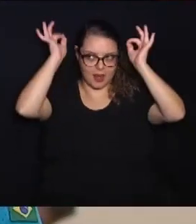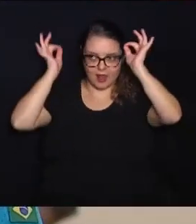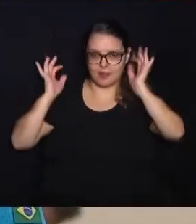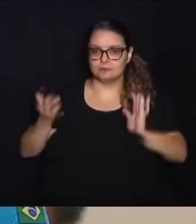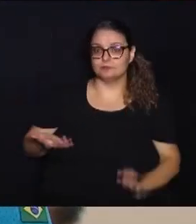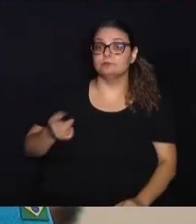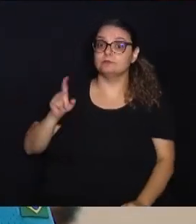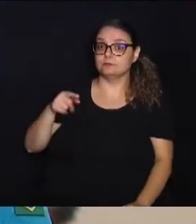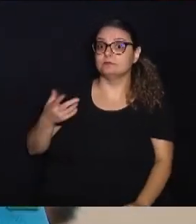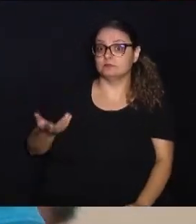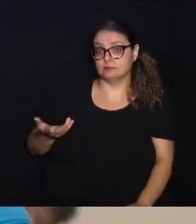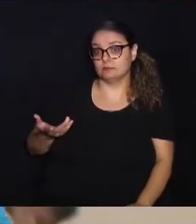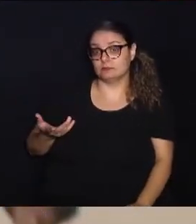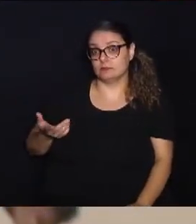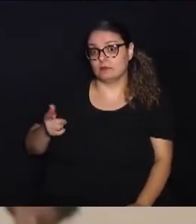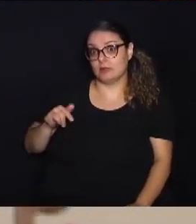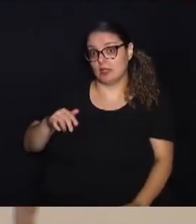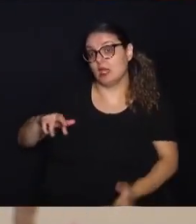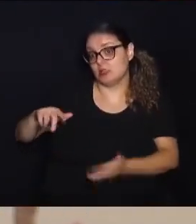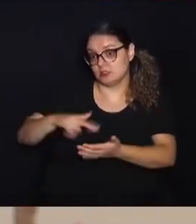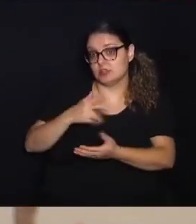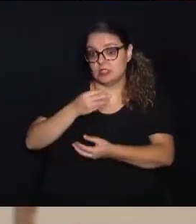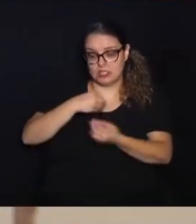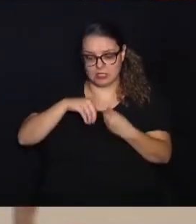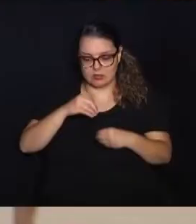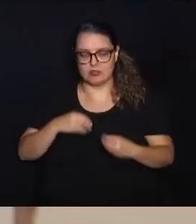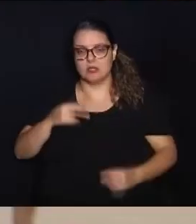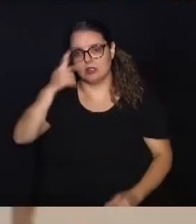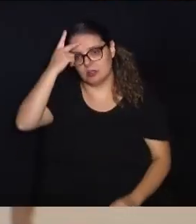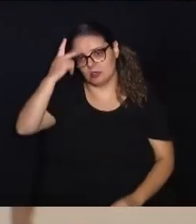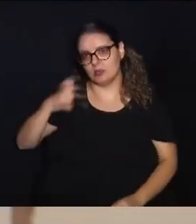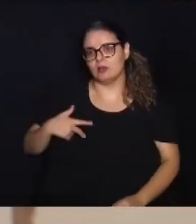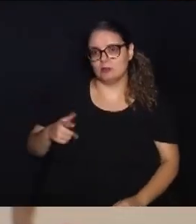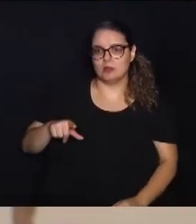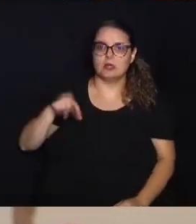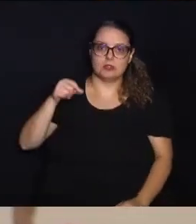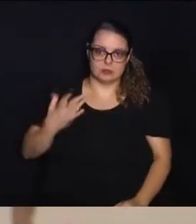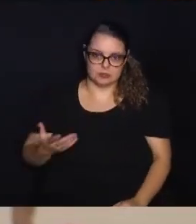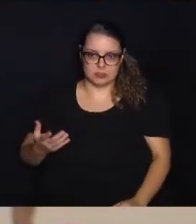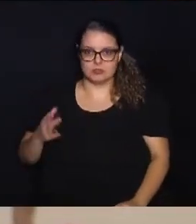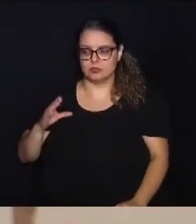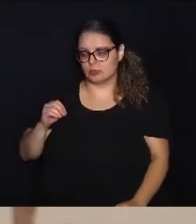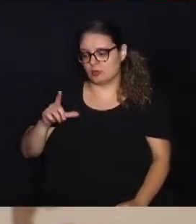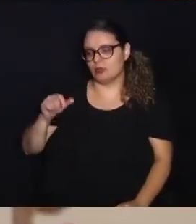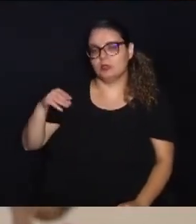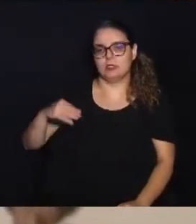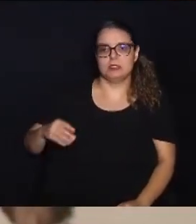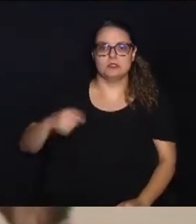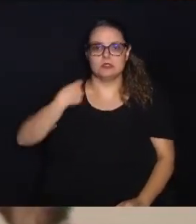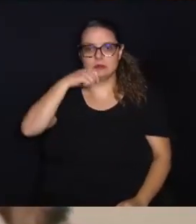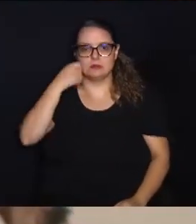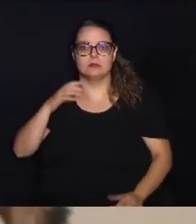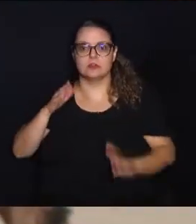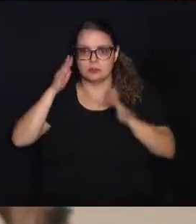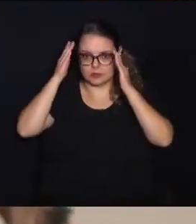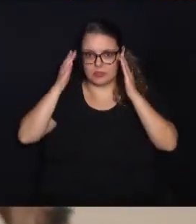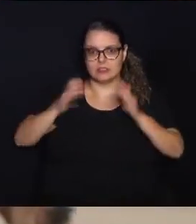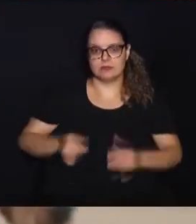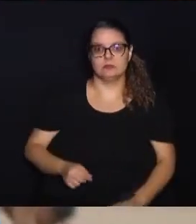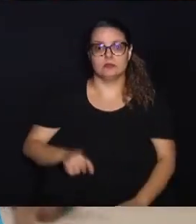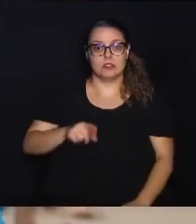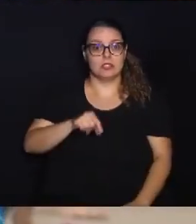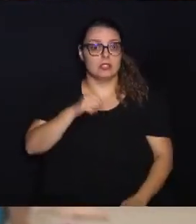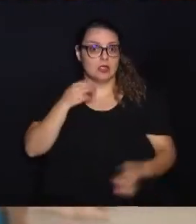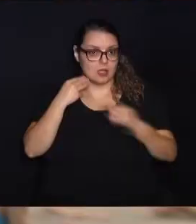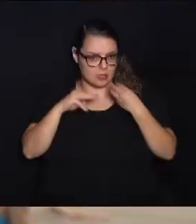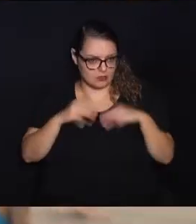da apresentação é fundamental, né? Com certeza, a escolha da música é algo imprescindível para que a ginasta consiga fazer uma boa série. Precisa ser